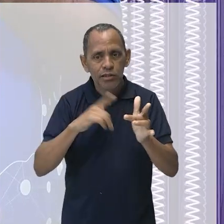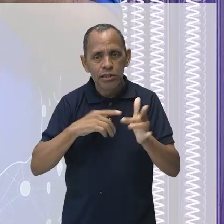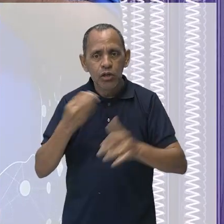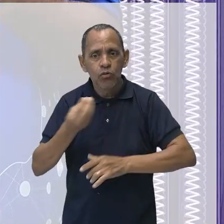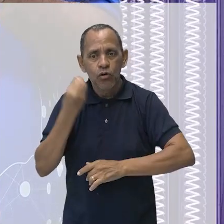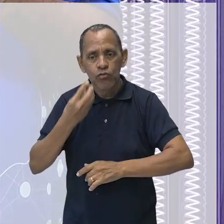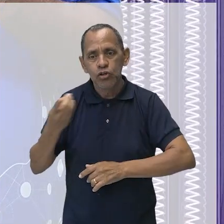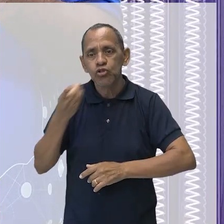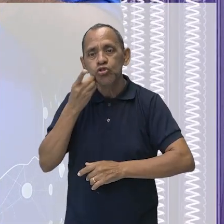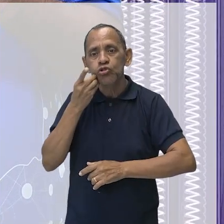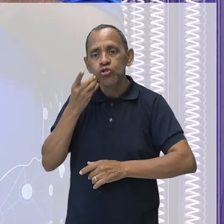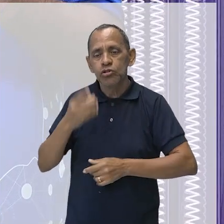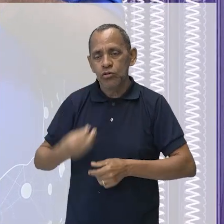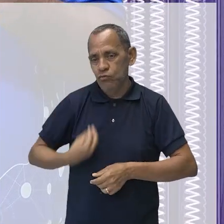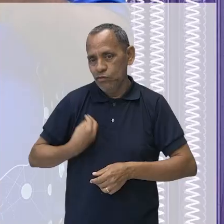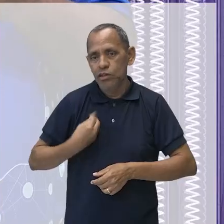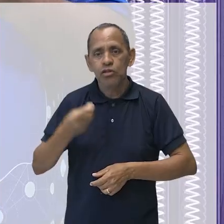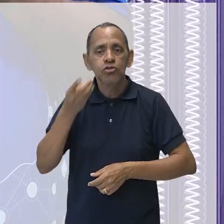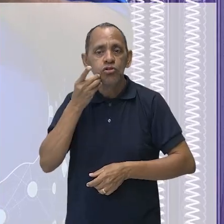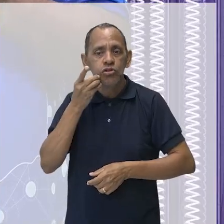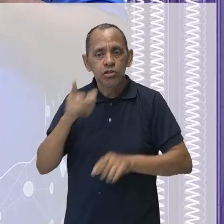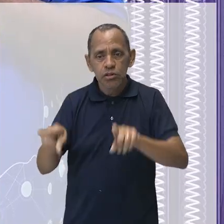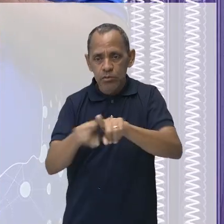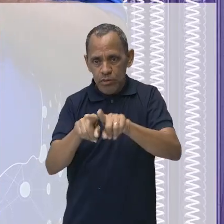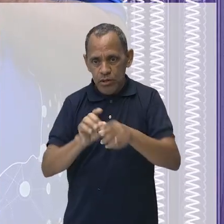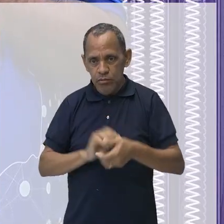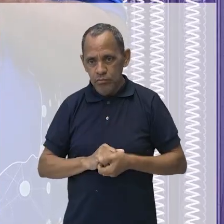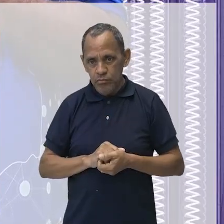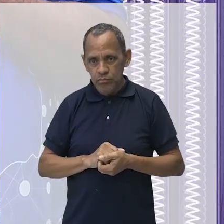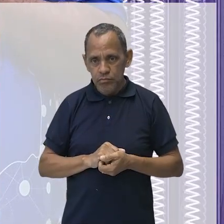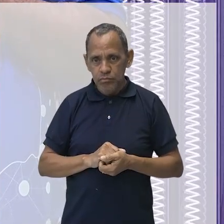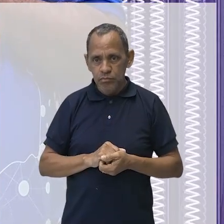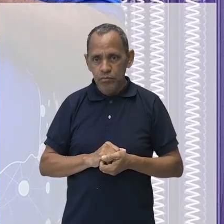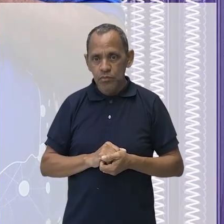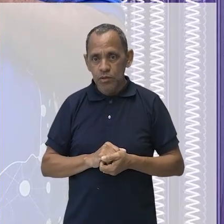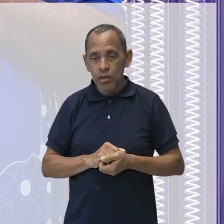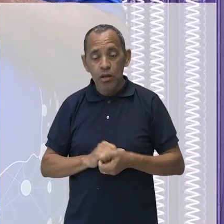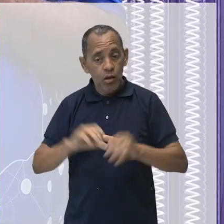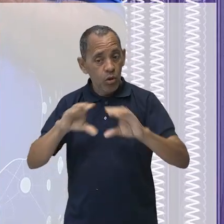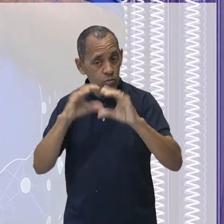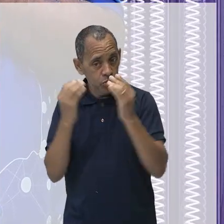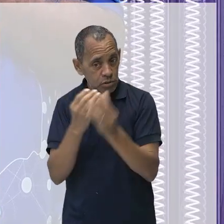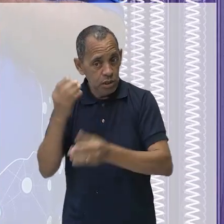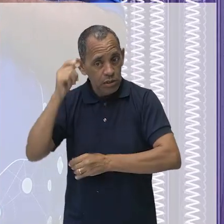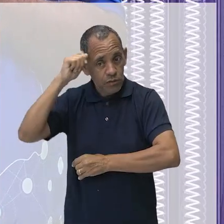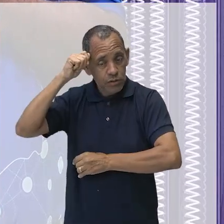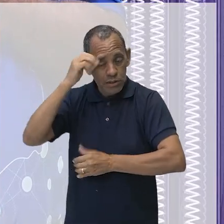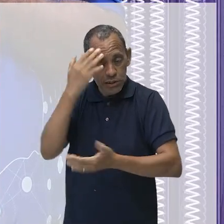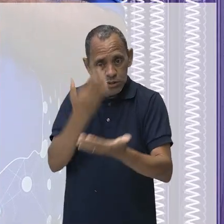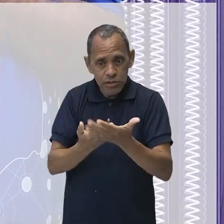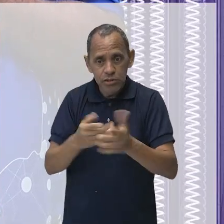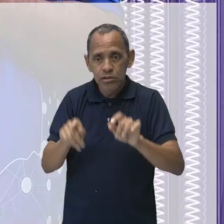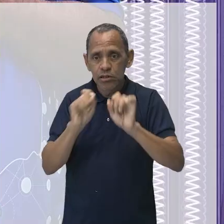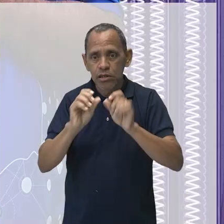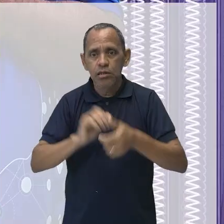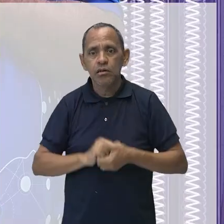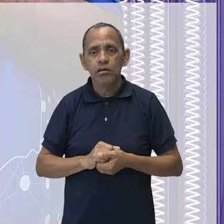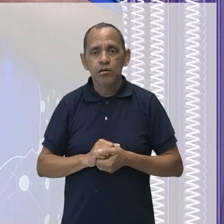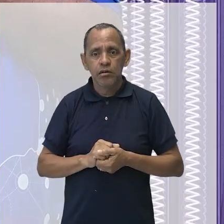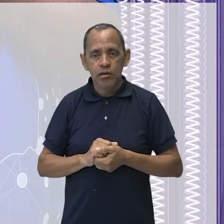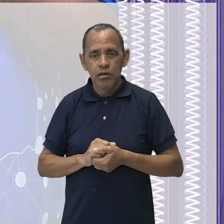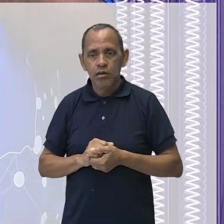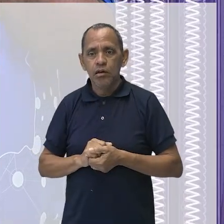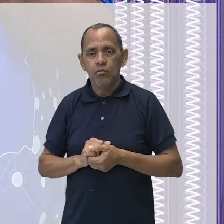dia, do cotidiano. Uma outra coisa que as comunidades africanas acreditam é em um ser ou uma